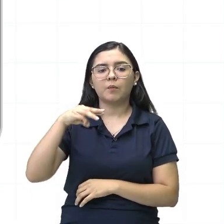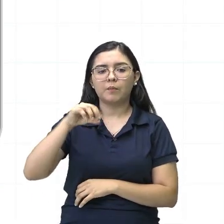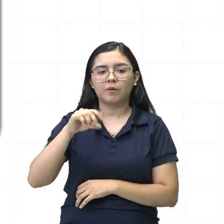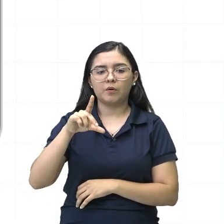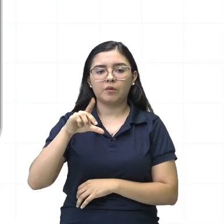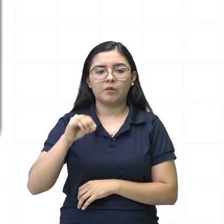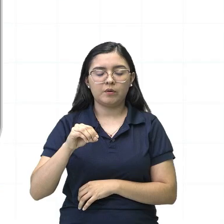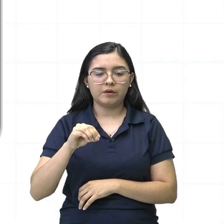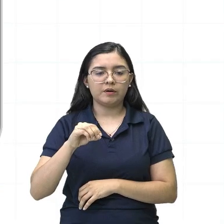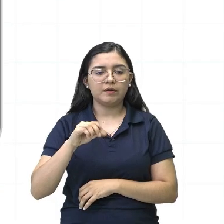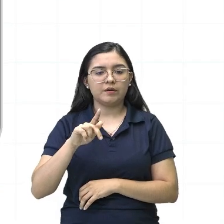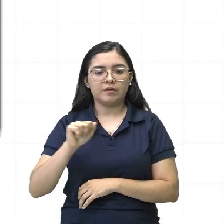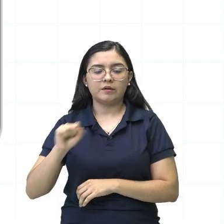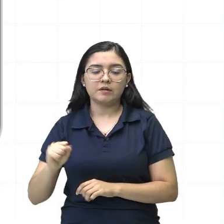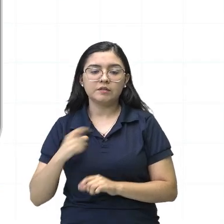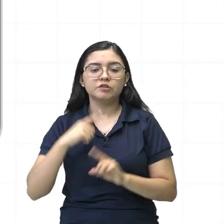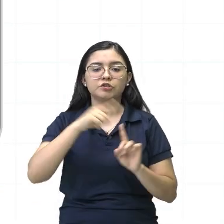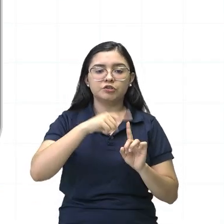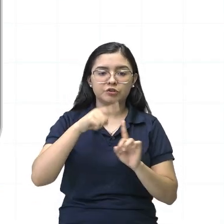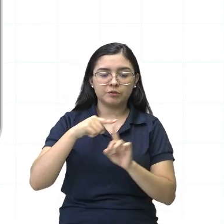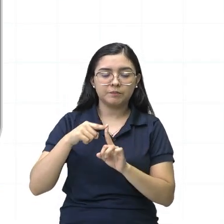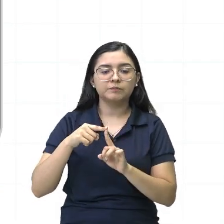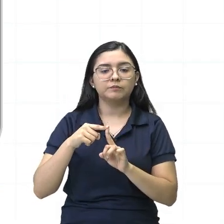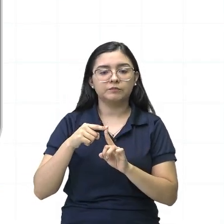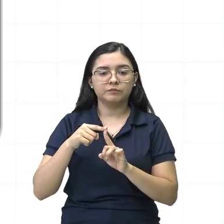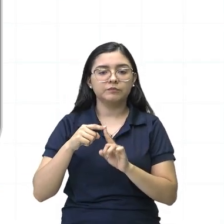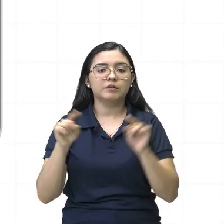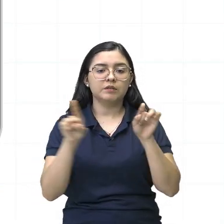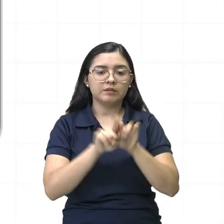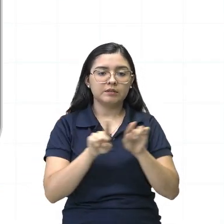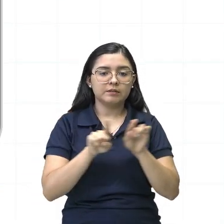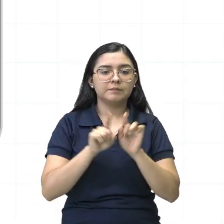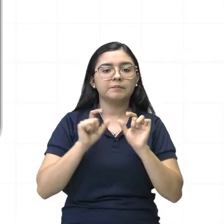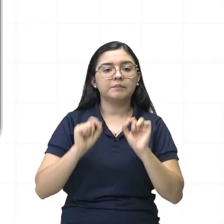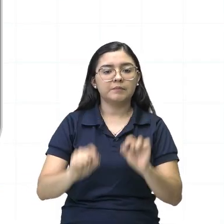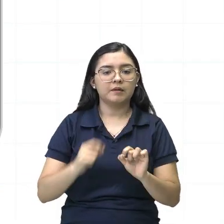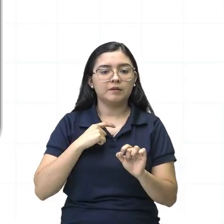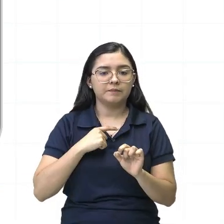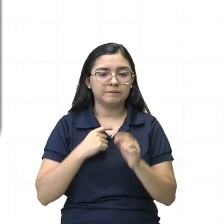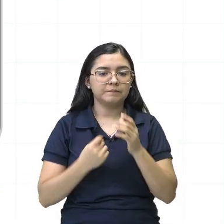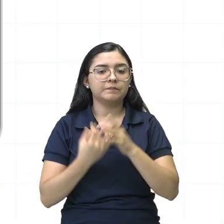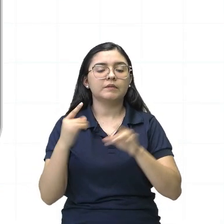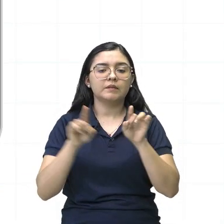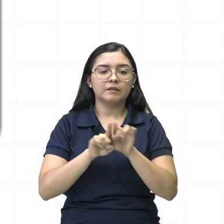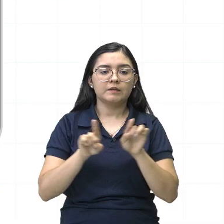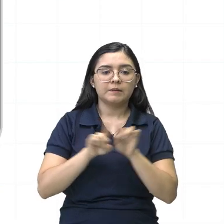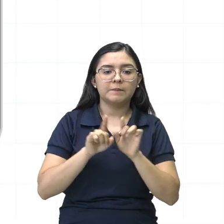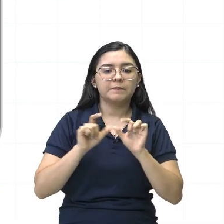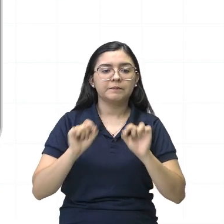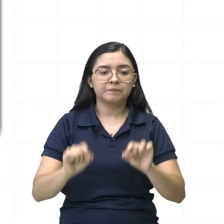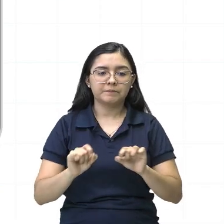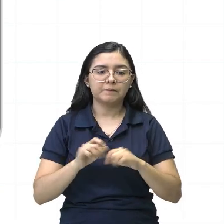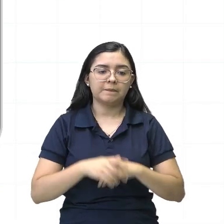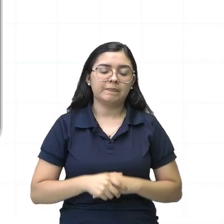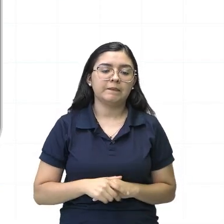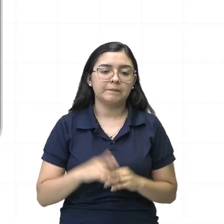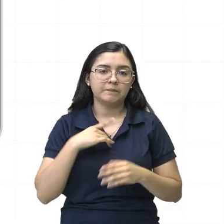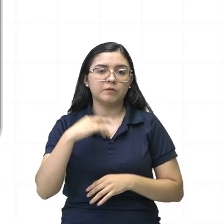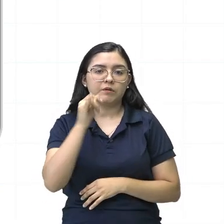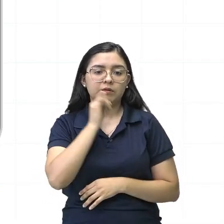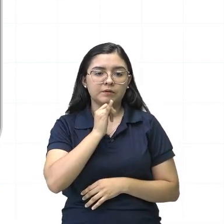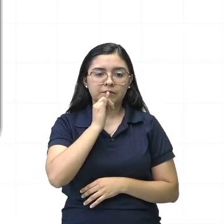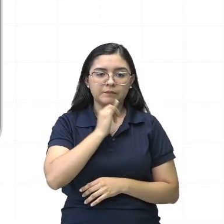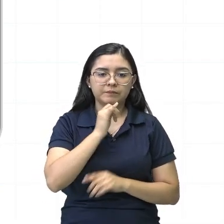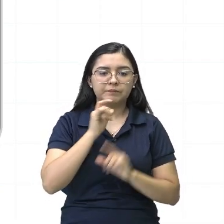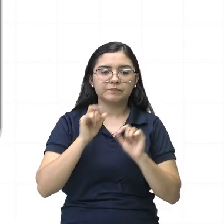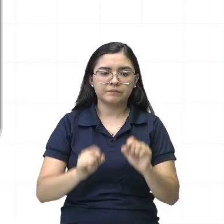Mesma espécie, mesma origem e função diferente, como membros de vertebrados,